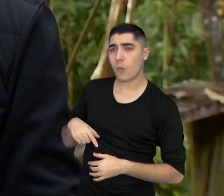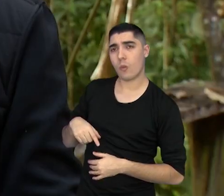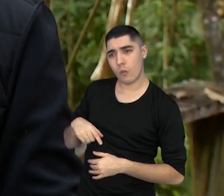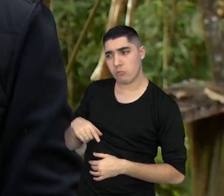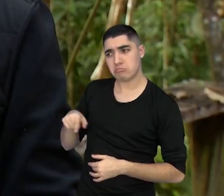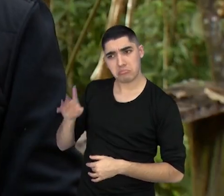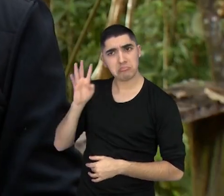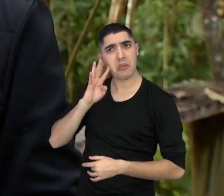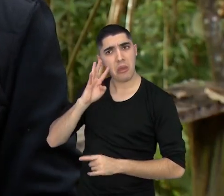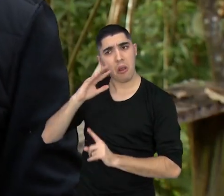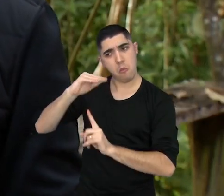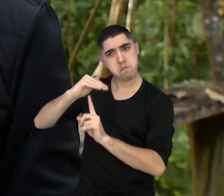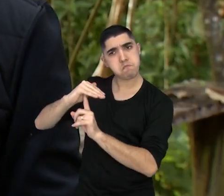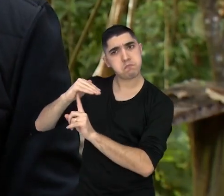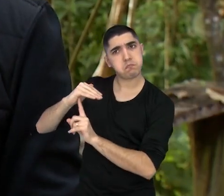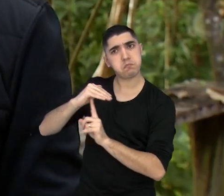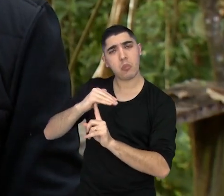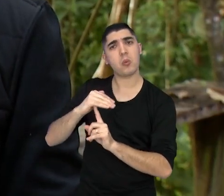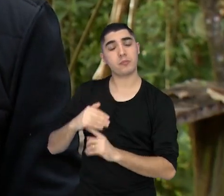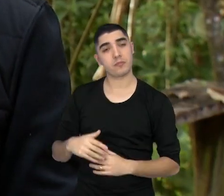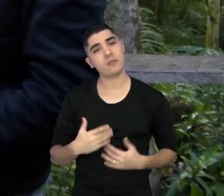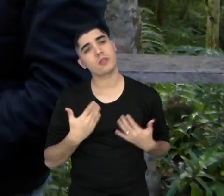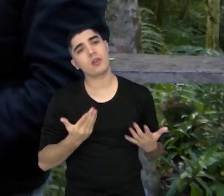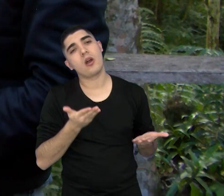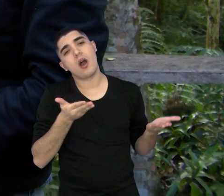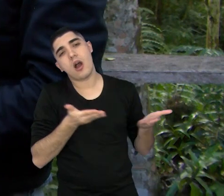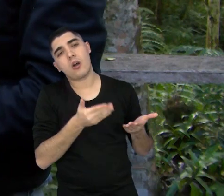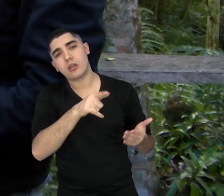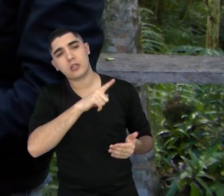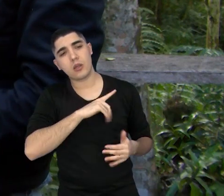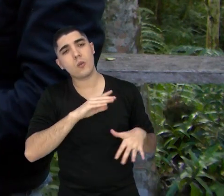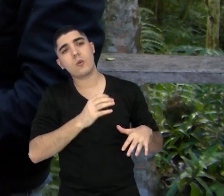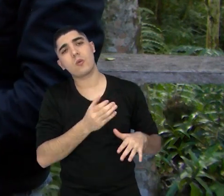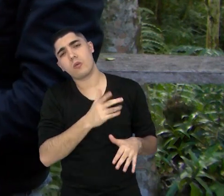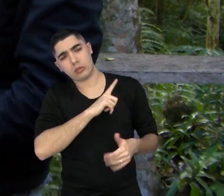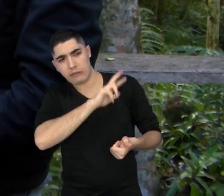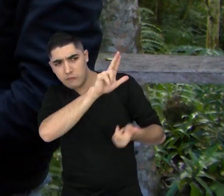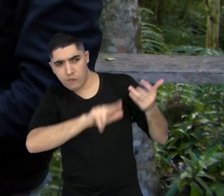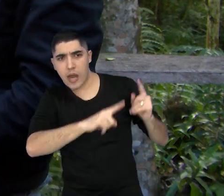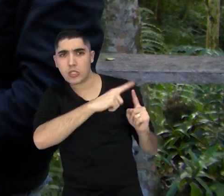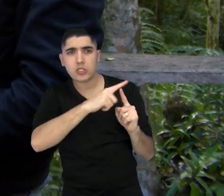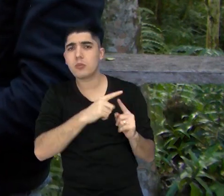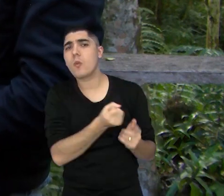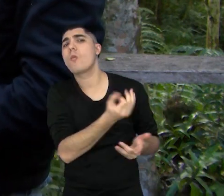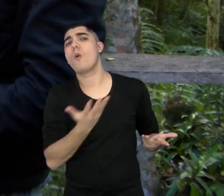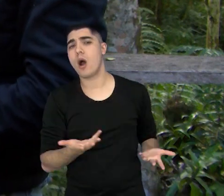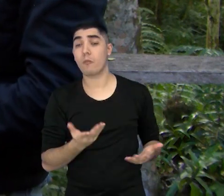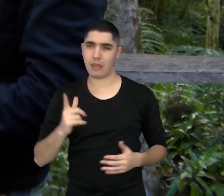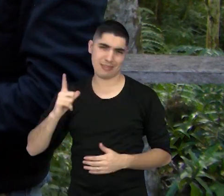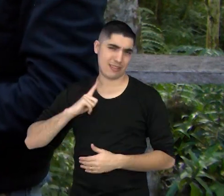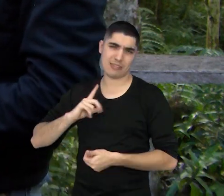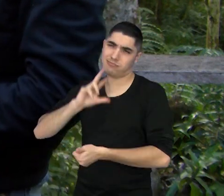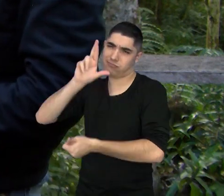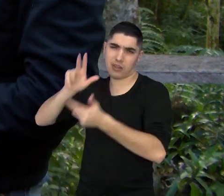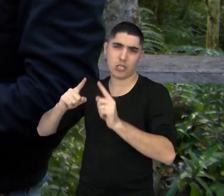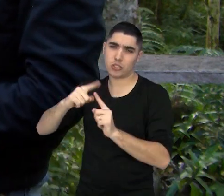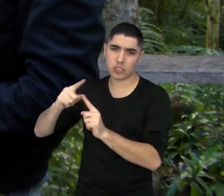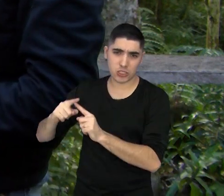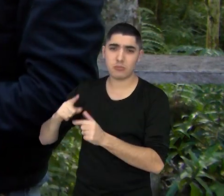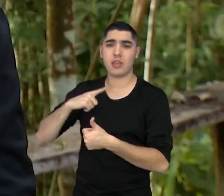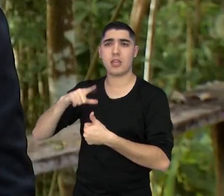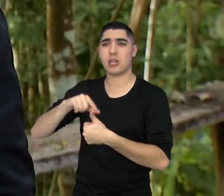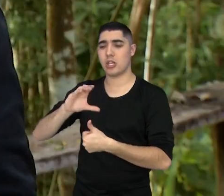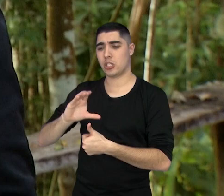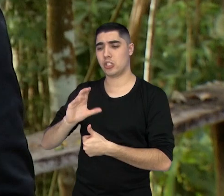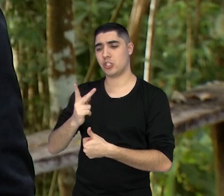atenção sobre essa questão do cultivo de cogumelo. E hoje quais espécies que nós temos aqui? São várias, né? Hoje eu trabalho com várias espécies,